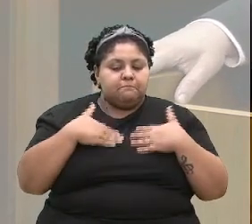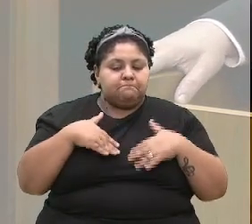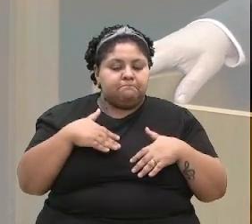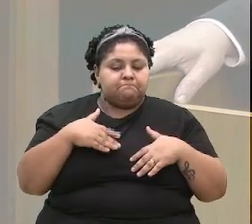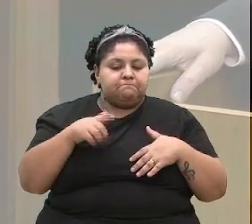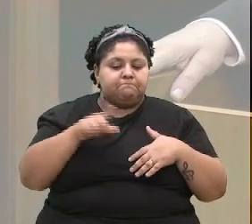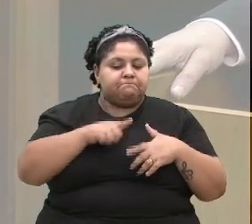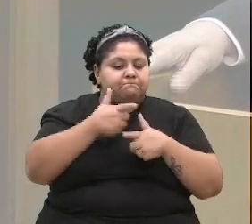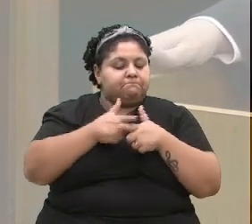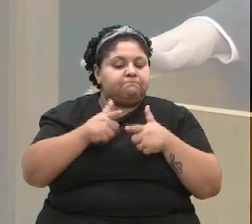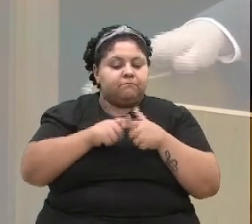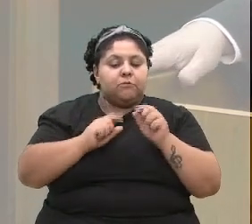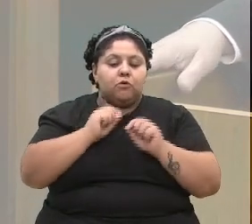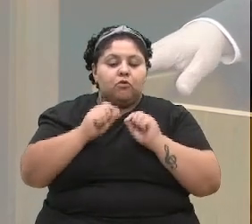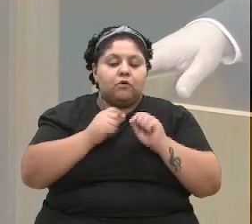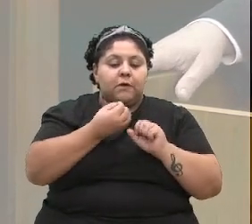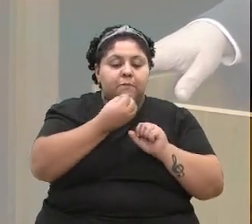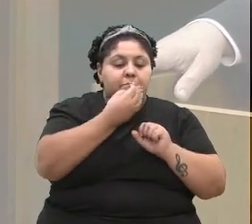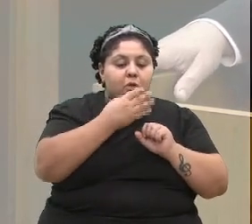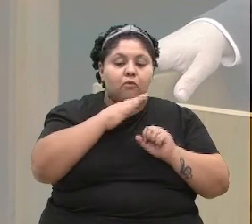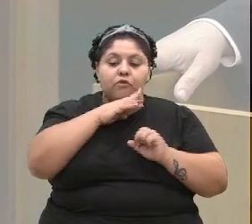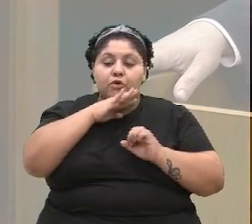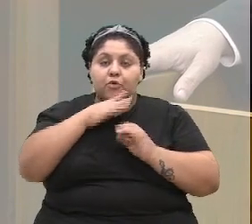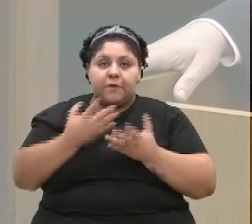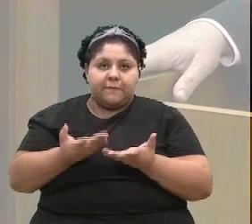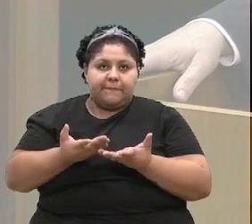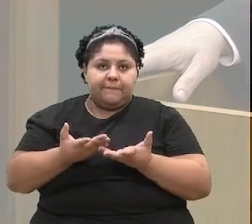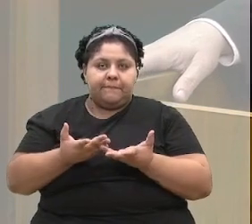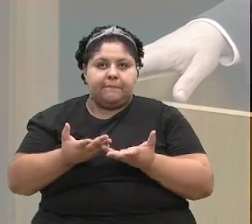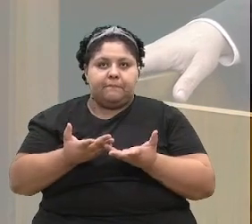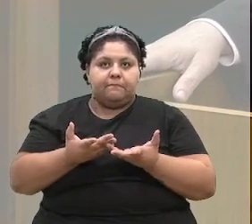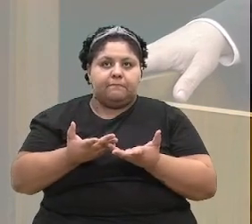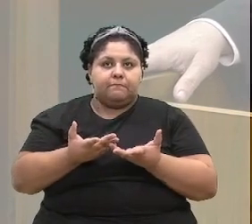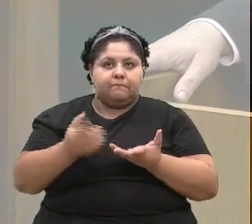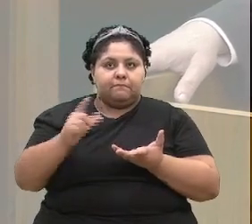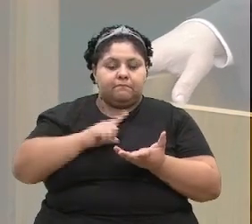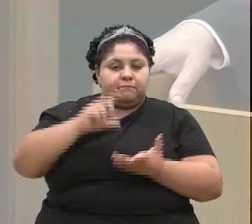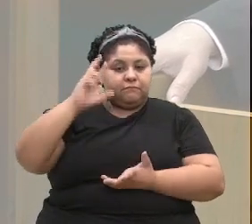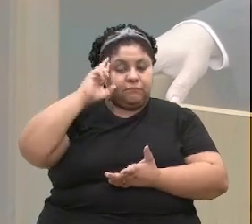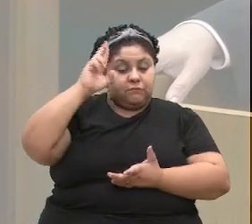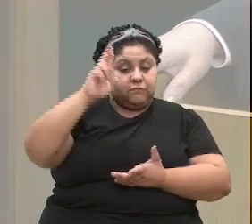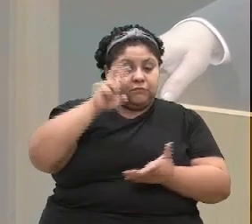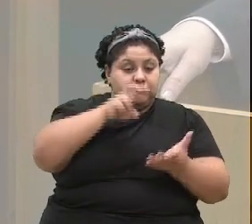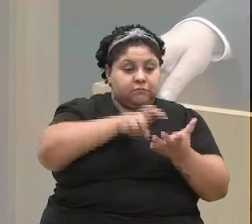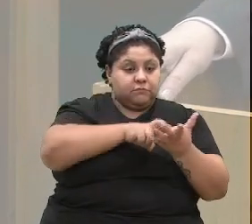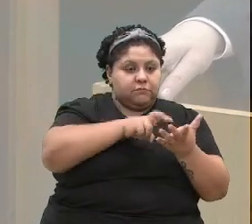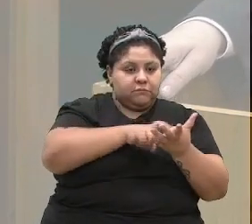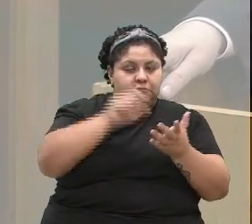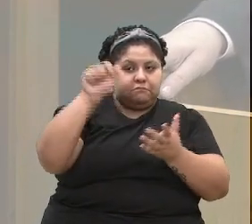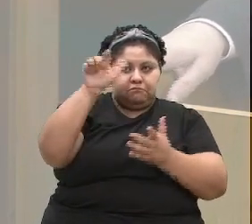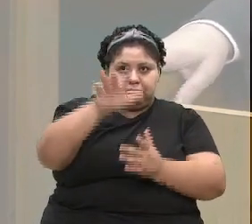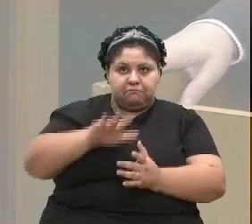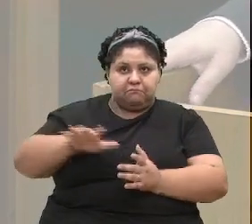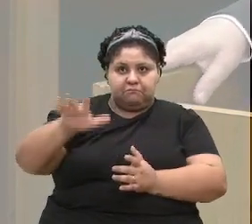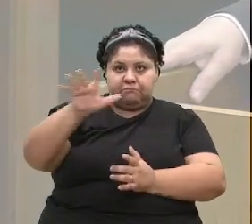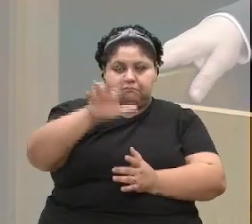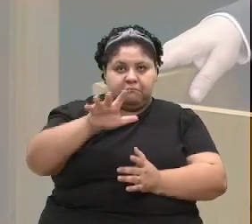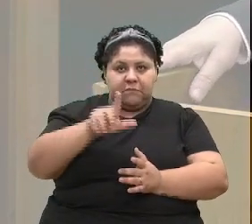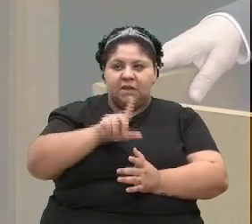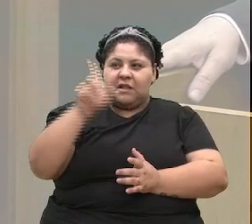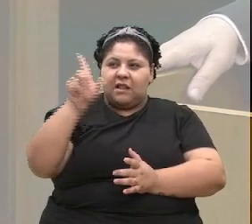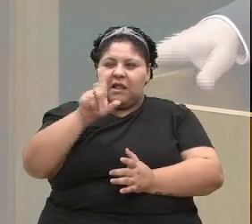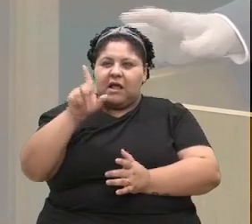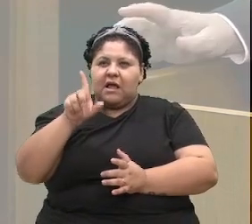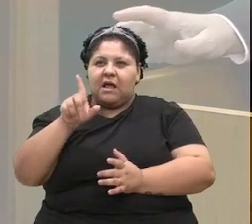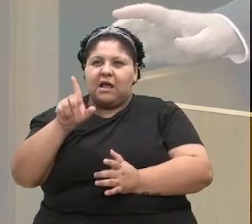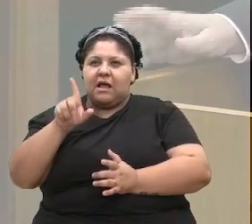nenhum, o que foi bom, o que foi ruim. Tinha um diretor do banco, que eu trabalhei no Banco Nacional, o Banco do Ayrton Senna, lá nos anos 80,